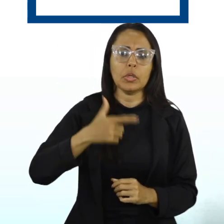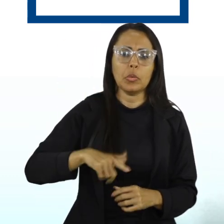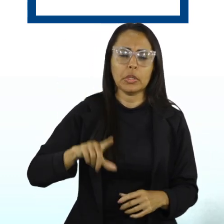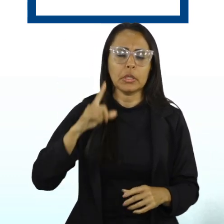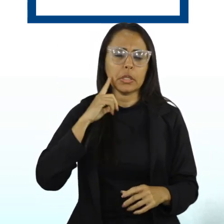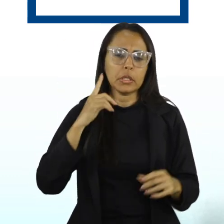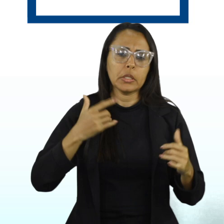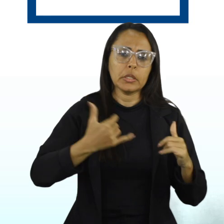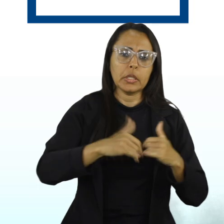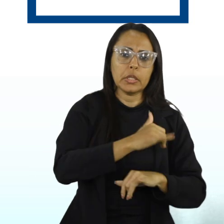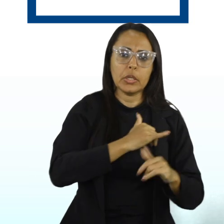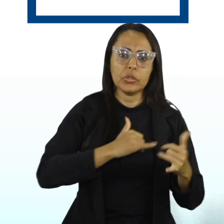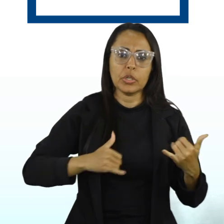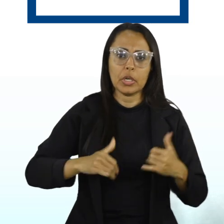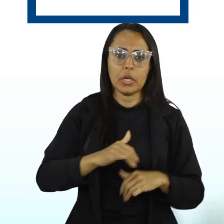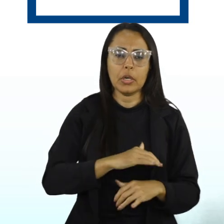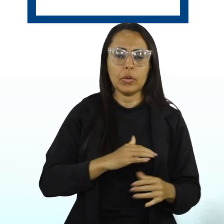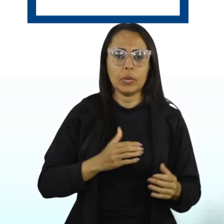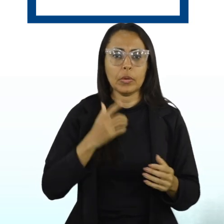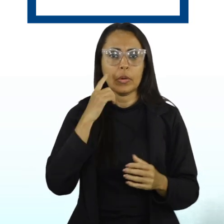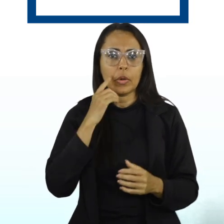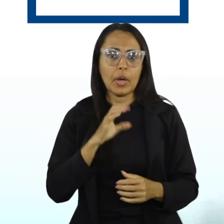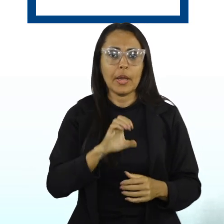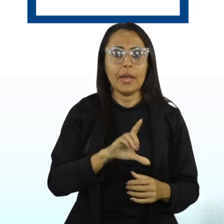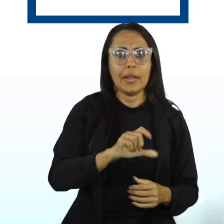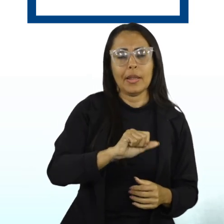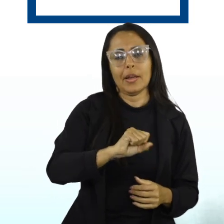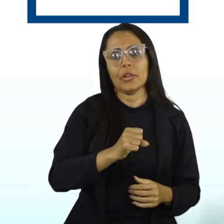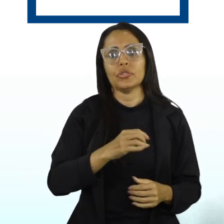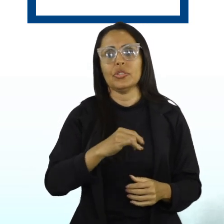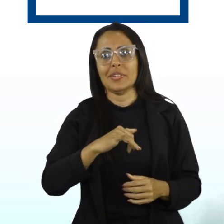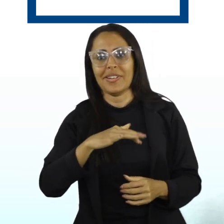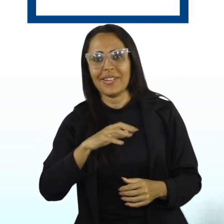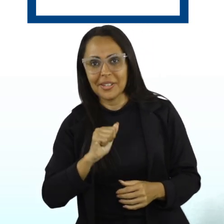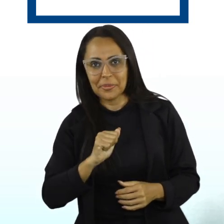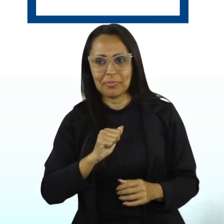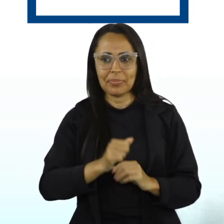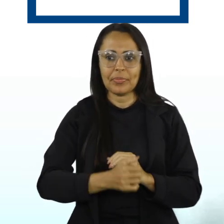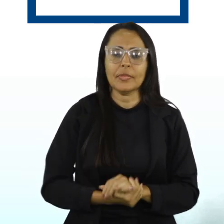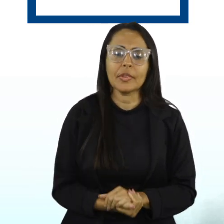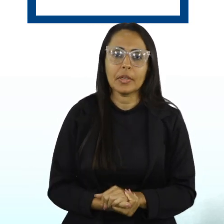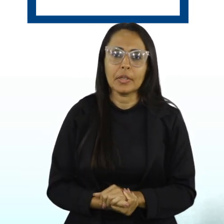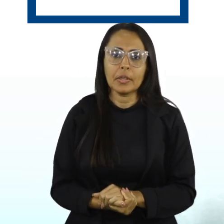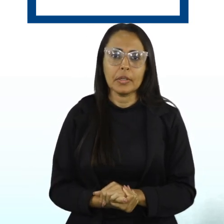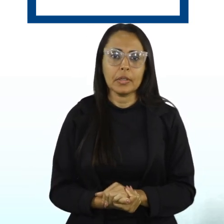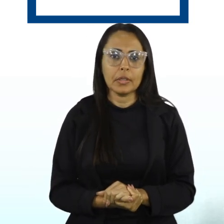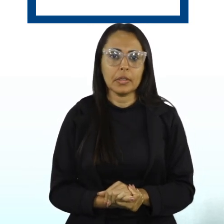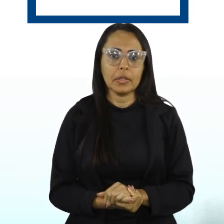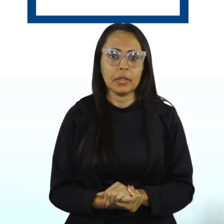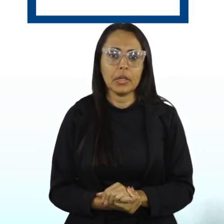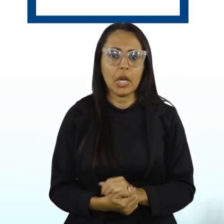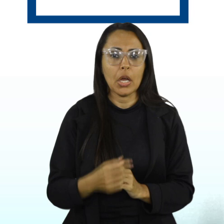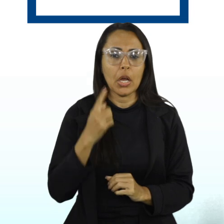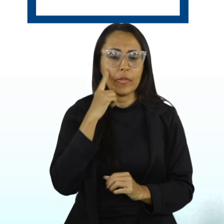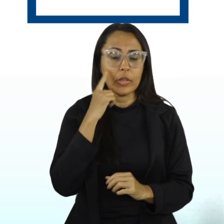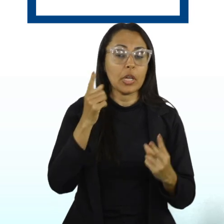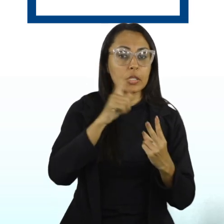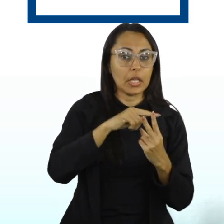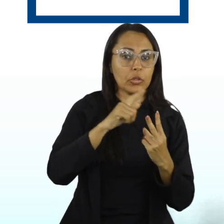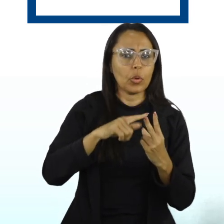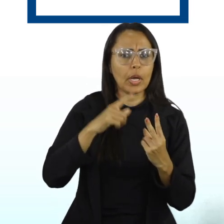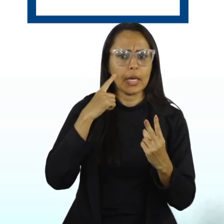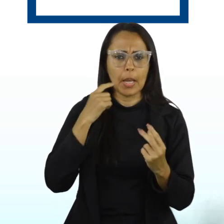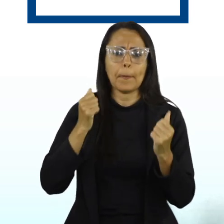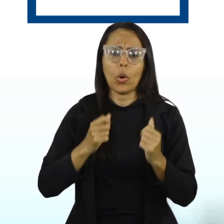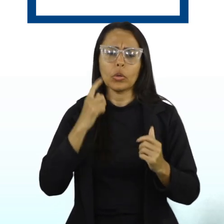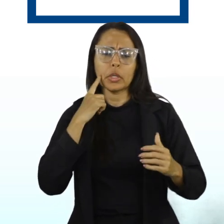de energia, a energia potencial elástica e potencial gravitacional. Veja que essas duas energias elas